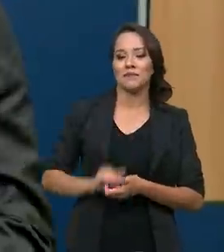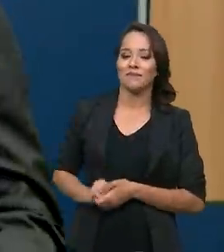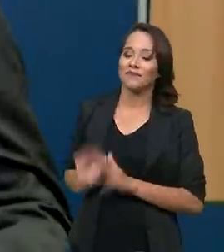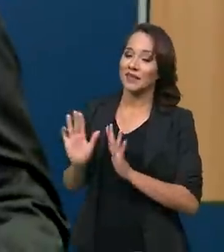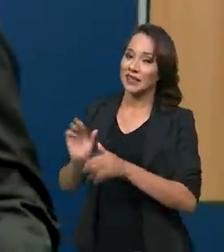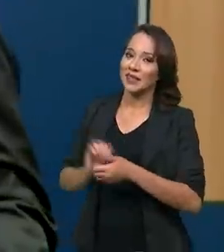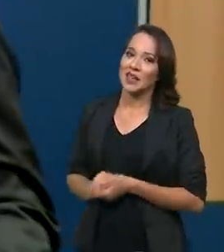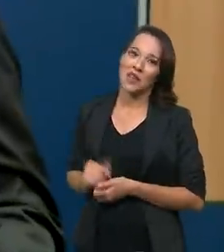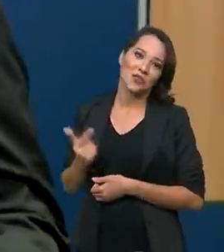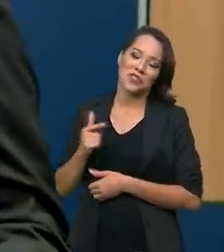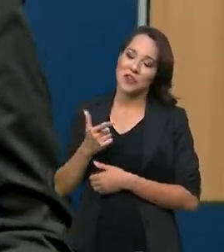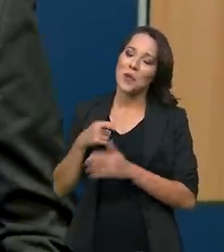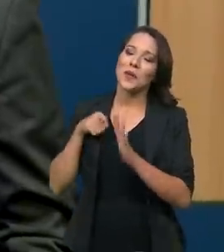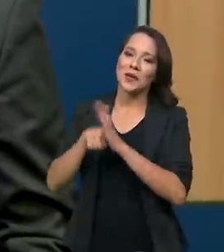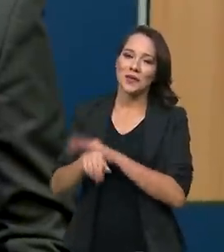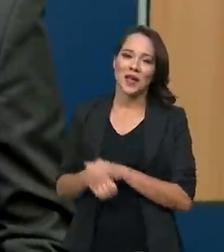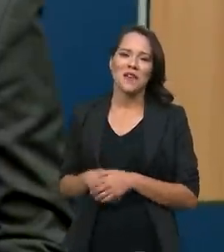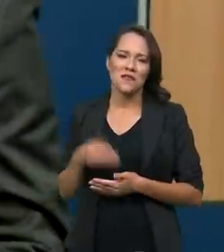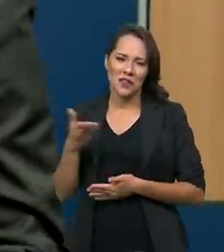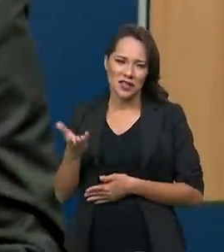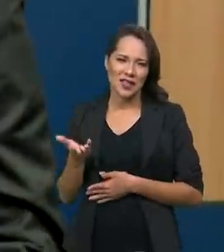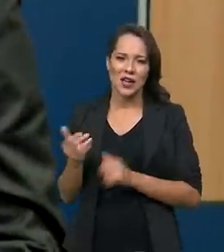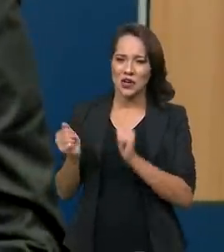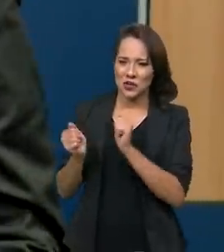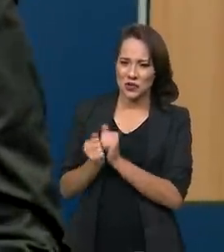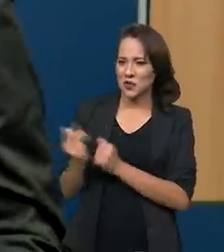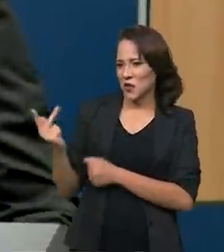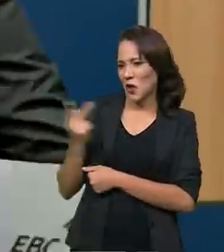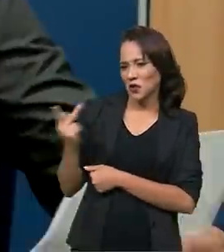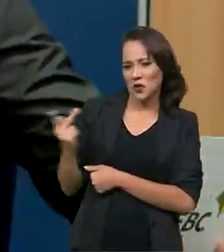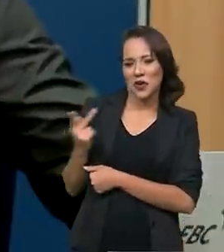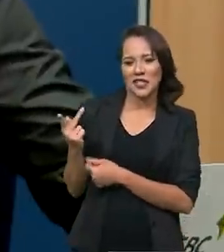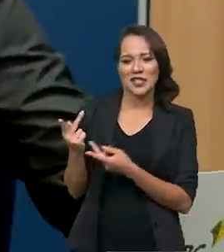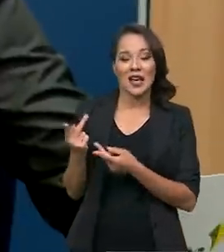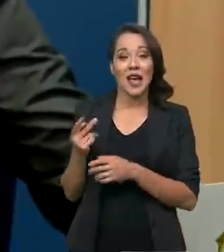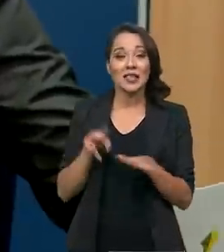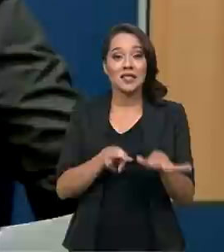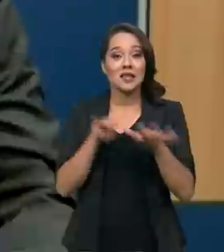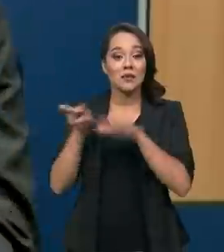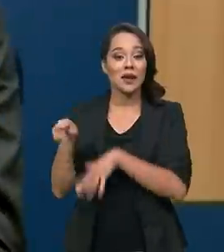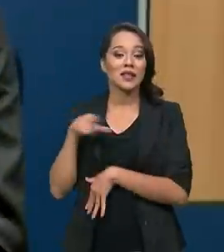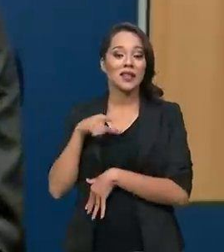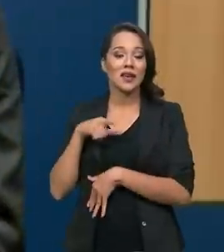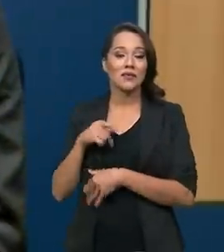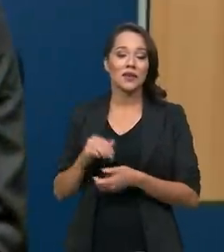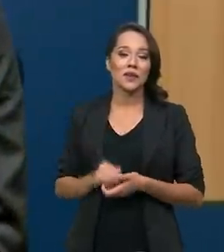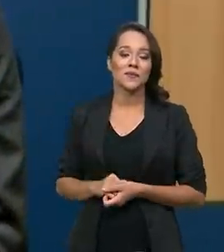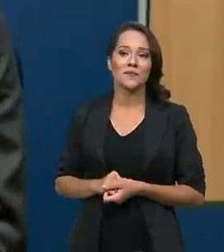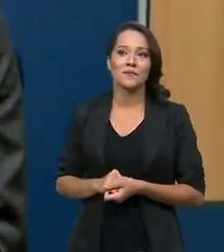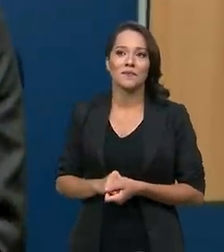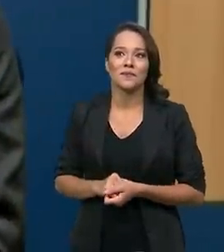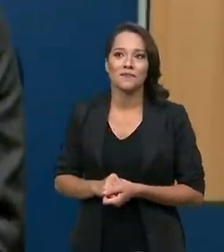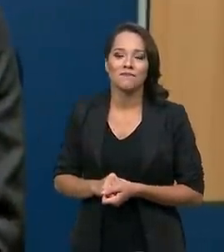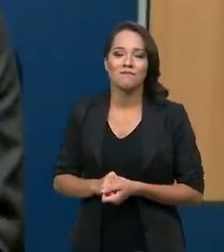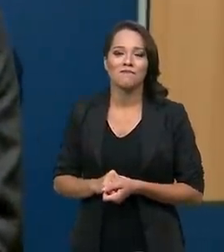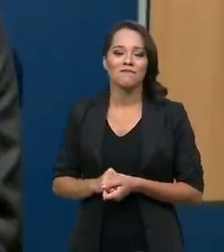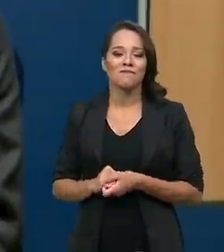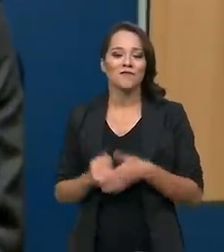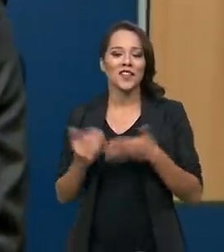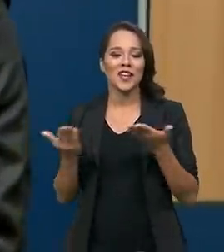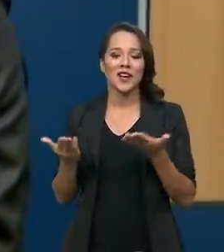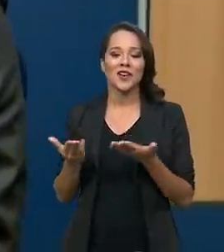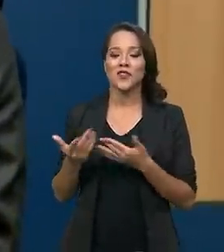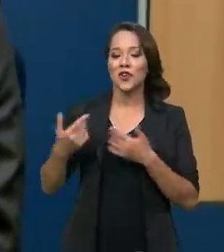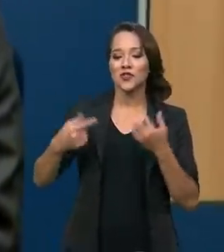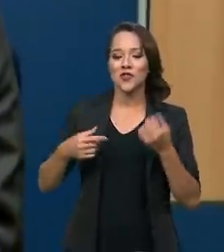agora Ministro não tinha e dá um paraibano do lado de um Pernambucano que essa semana nós tivemos a o